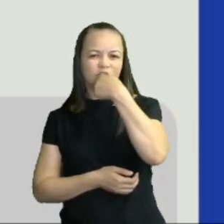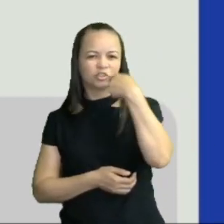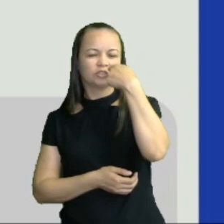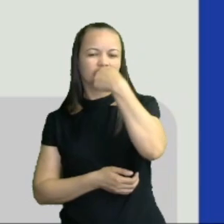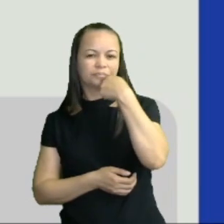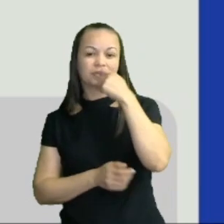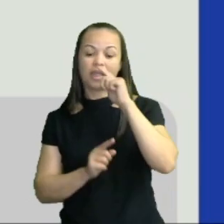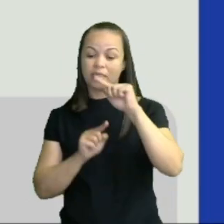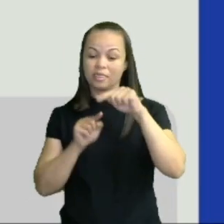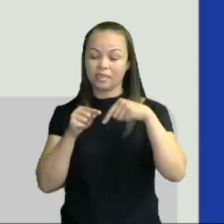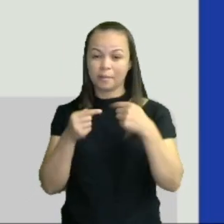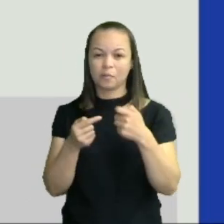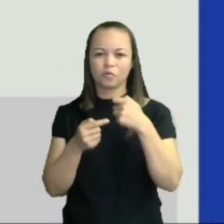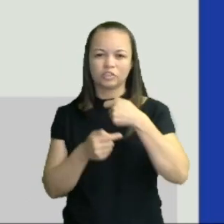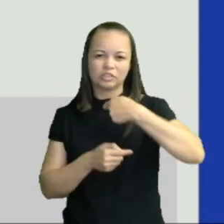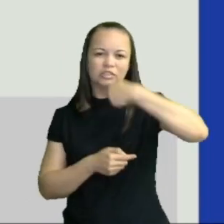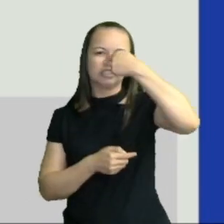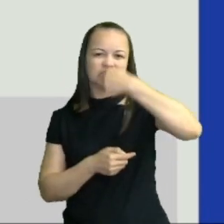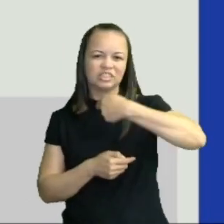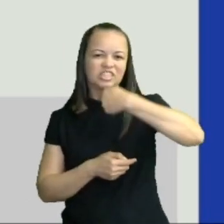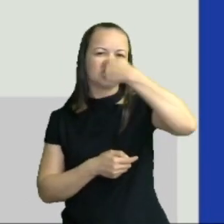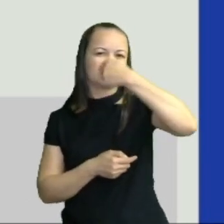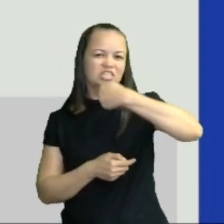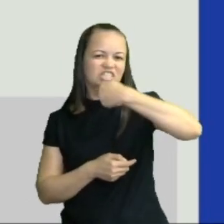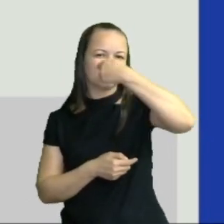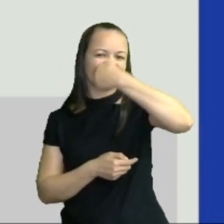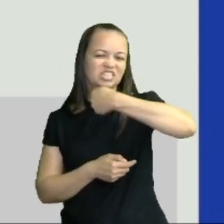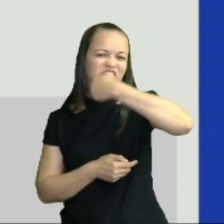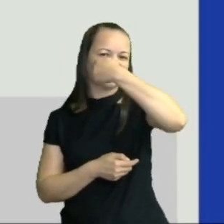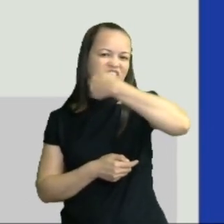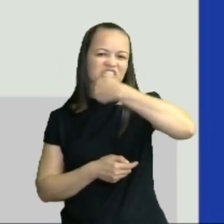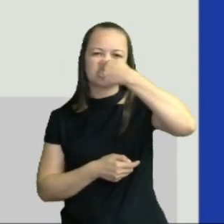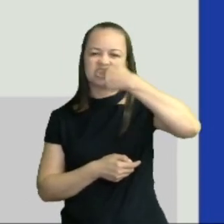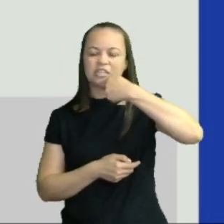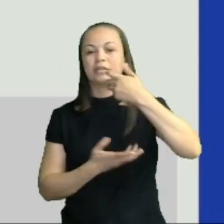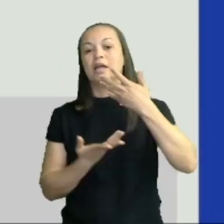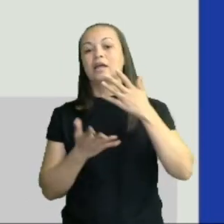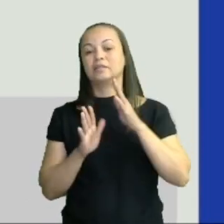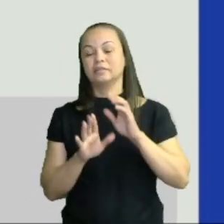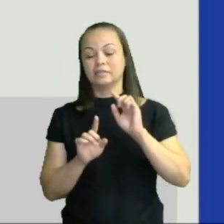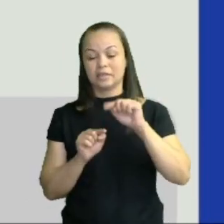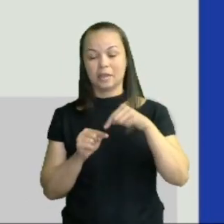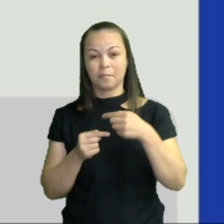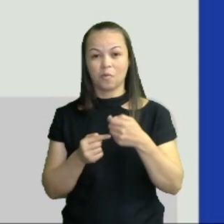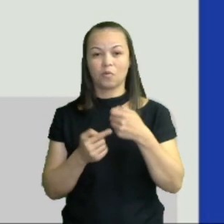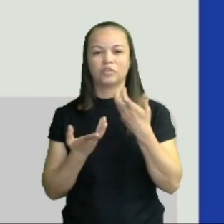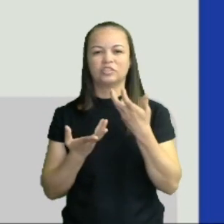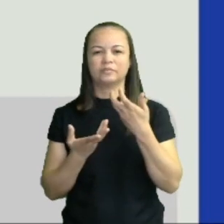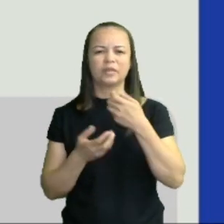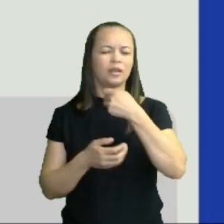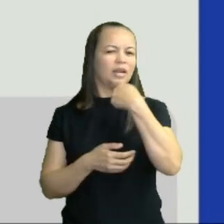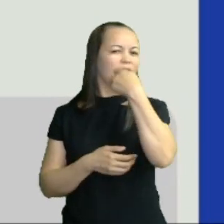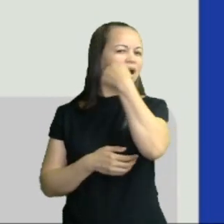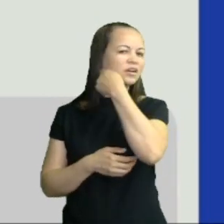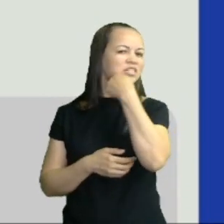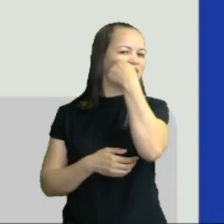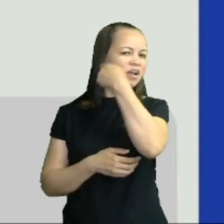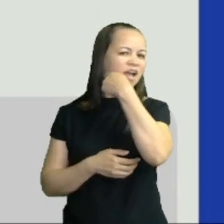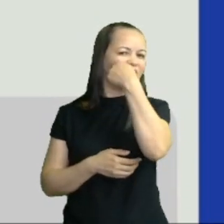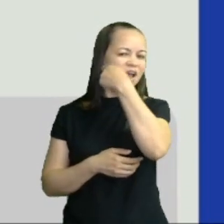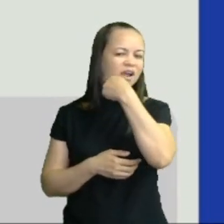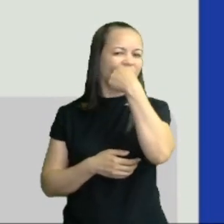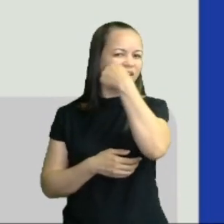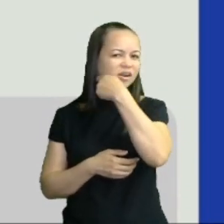circulares e depois para cima e para baixo, para cima e para baixo. Depois você escova os dentes que ficam lá atrás,